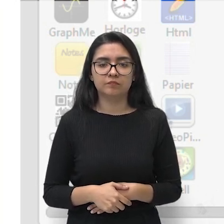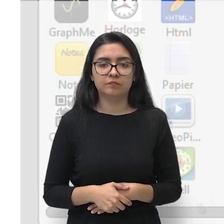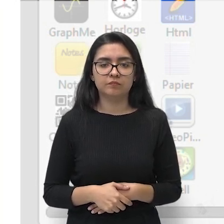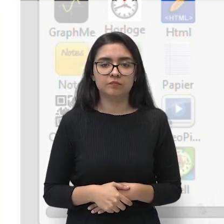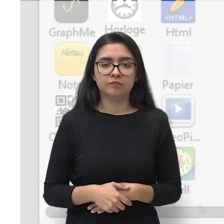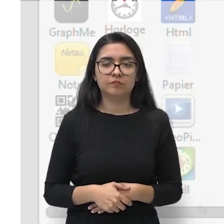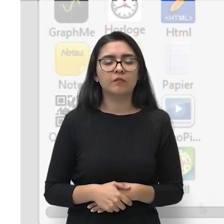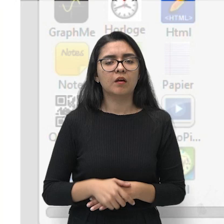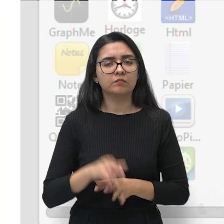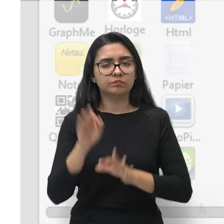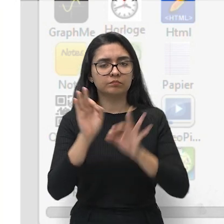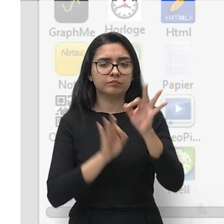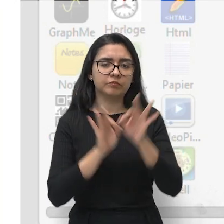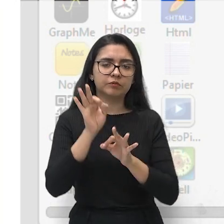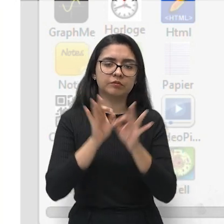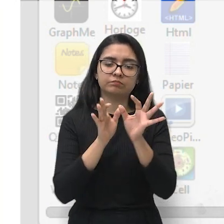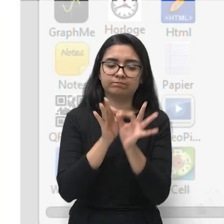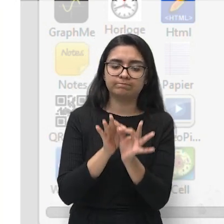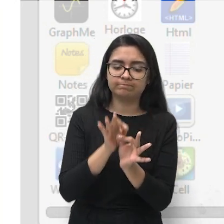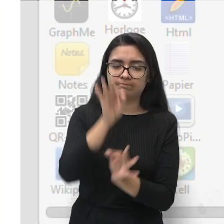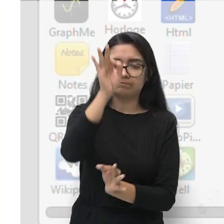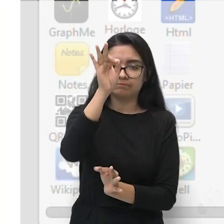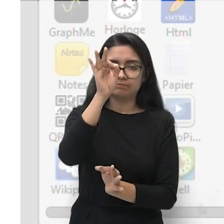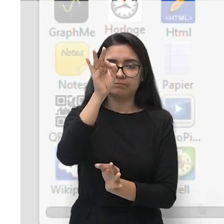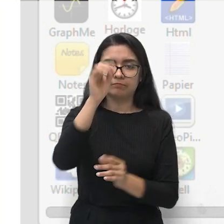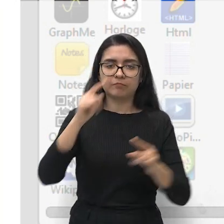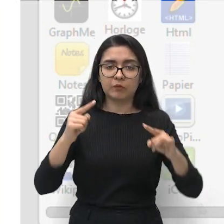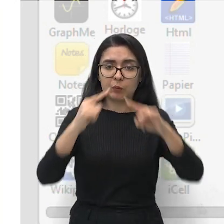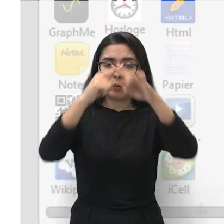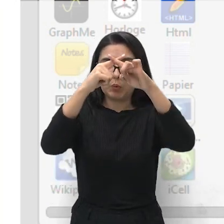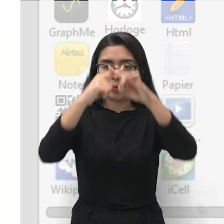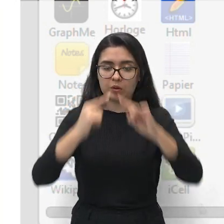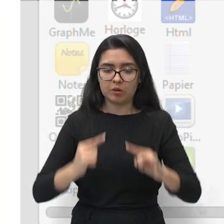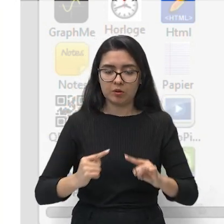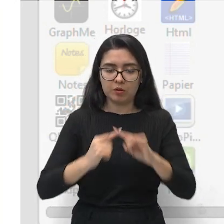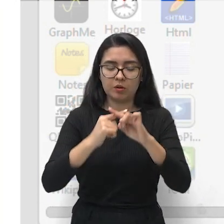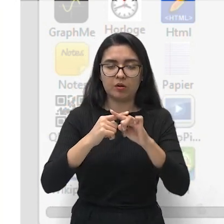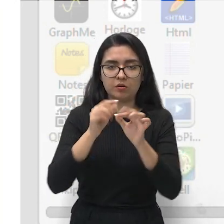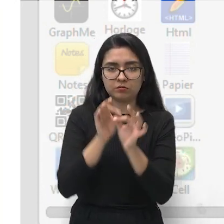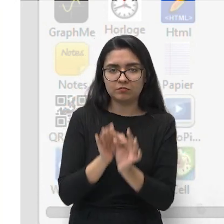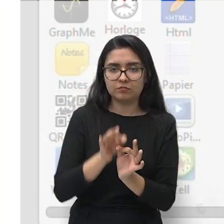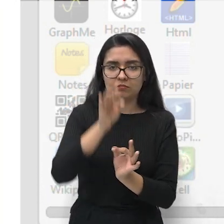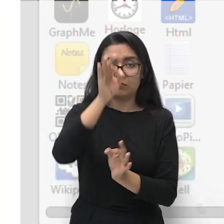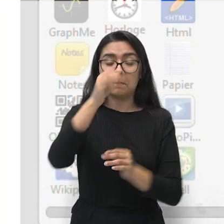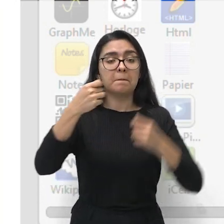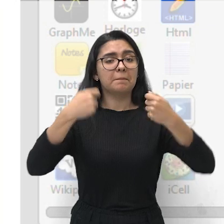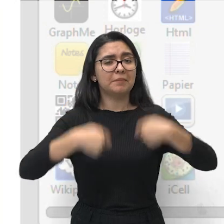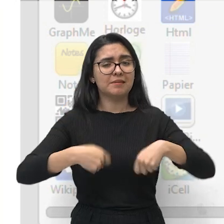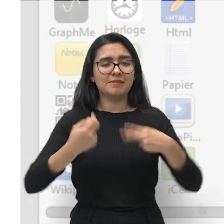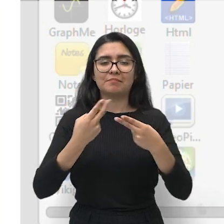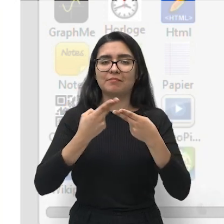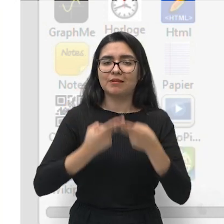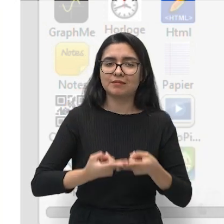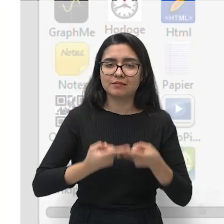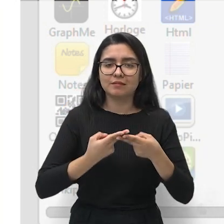Bem ajustada aqui com os dois arcos. Isso daqui tem que ter uma certa paciência, porque